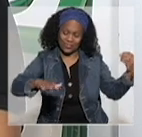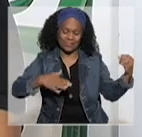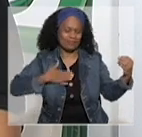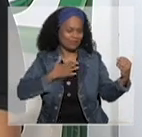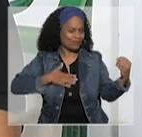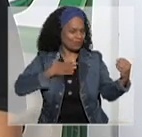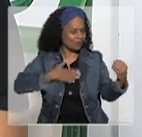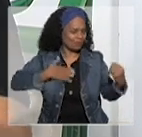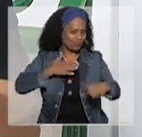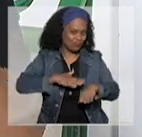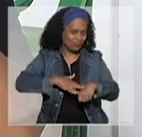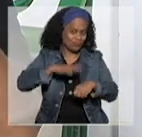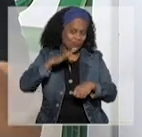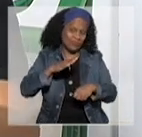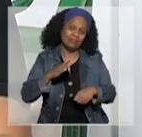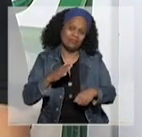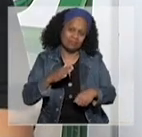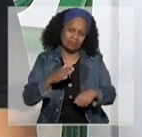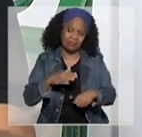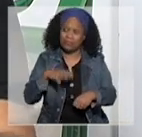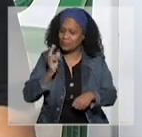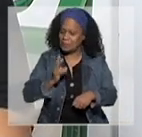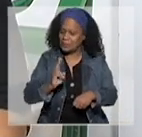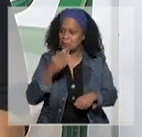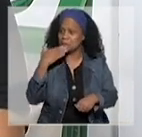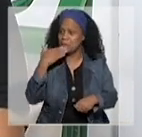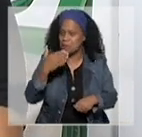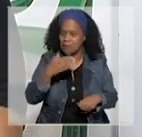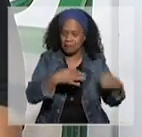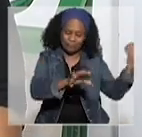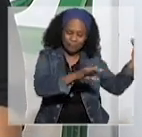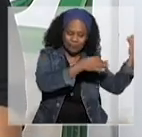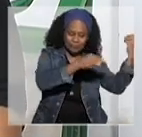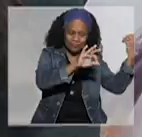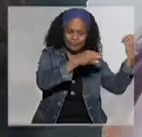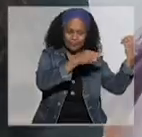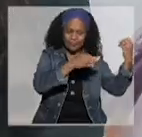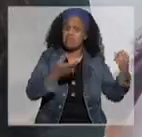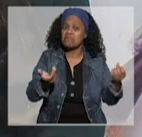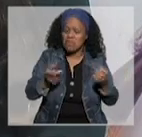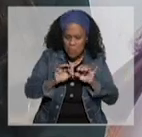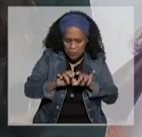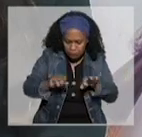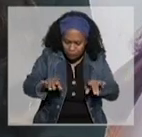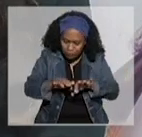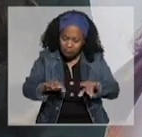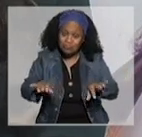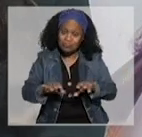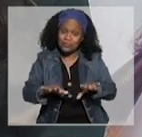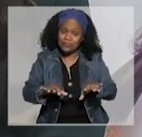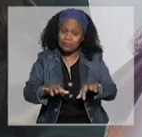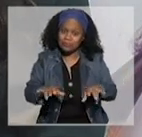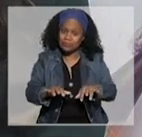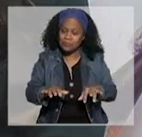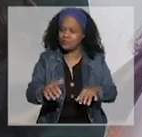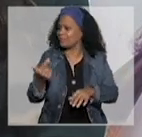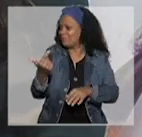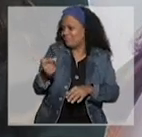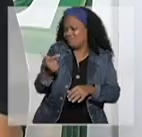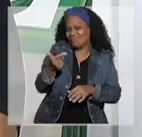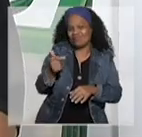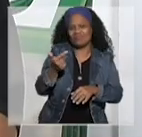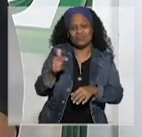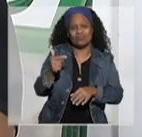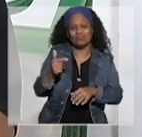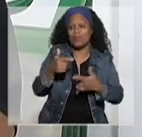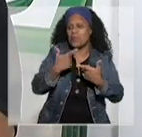O pessoal lembra logo do violino, já pede o violino. Que interessante. É. Piano, como é que é? Vocês levam o piano? Não, o piano a gente